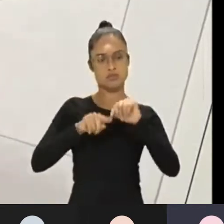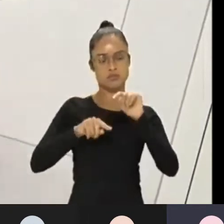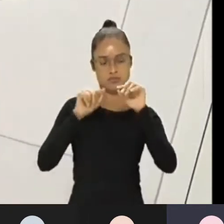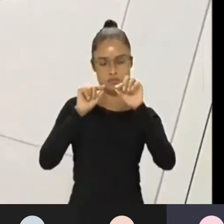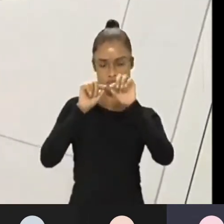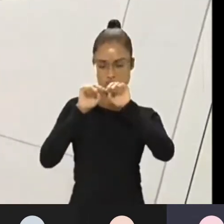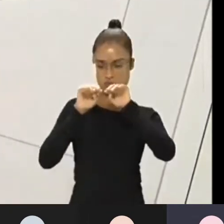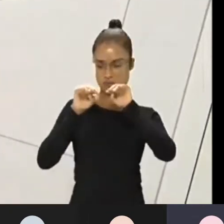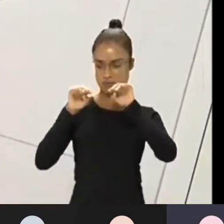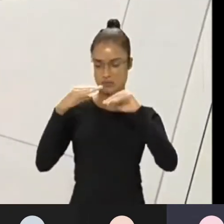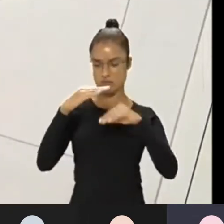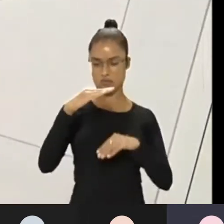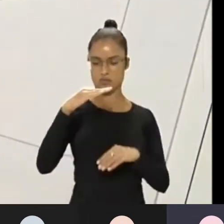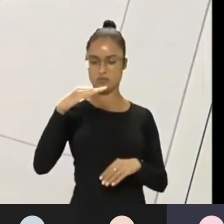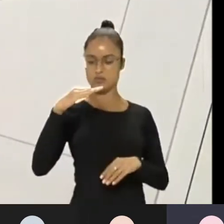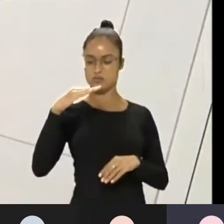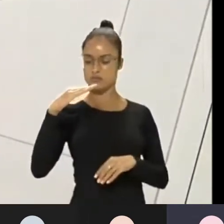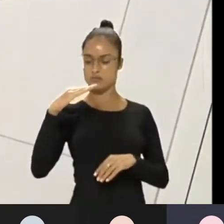essa medida de comprimento.